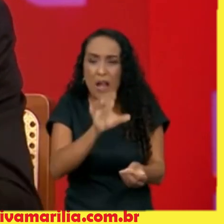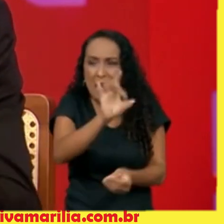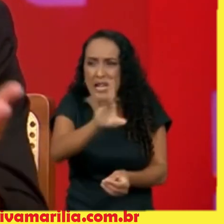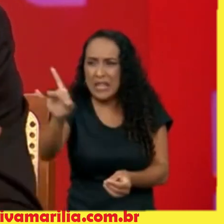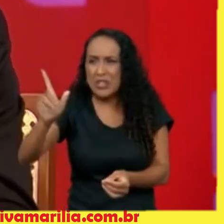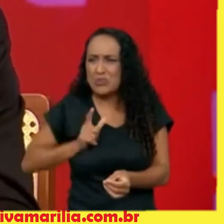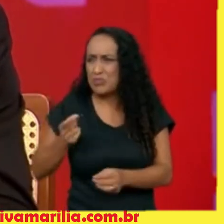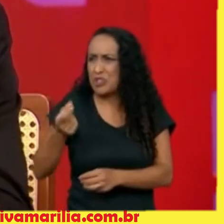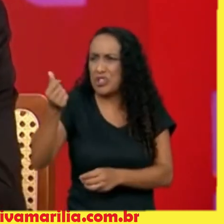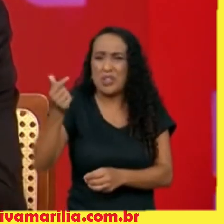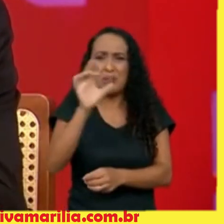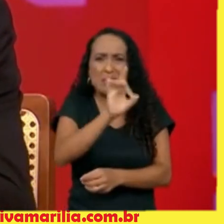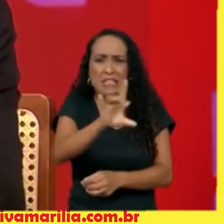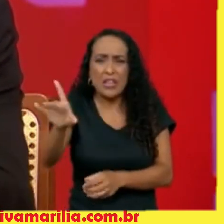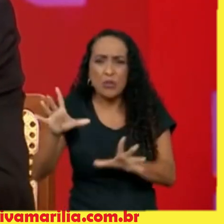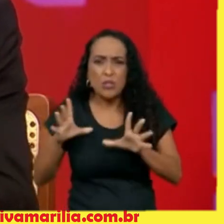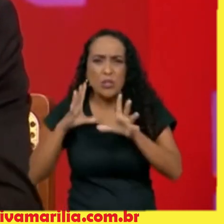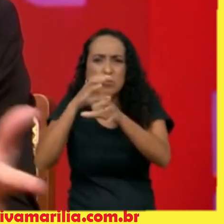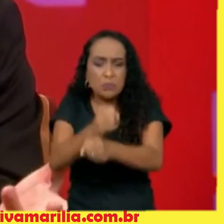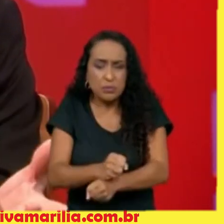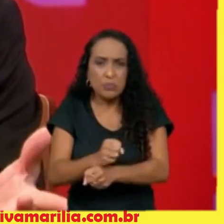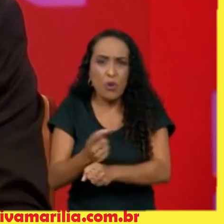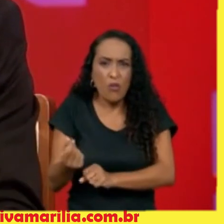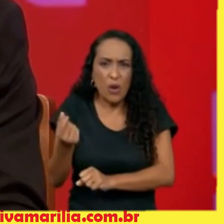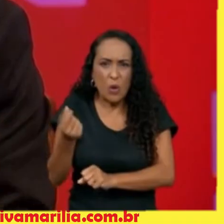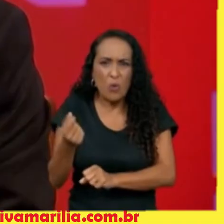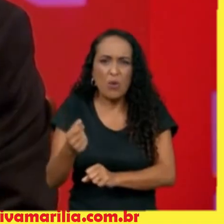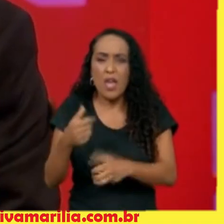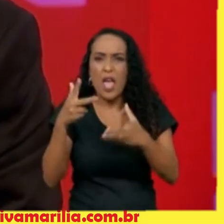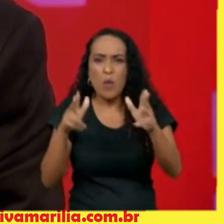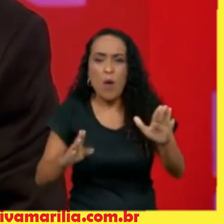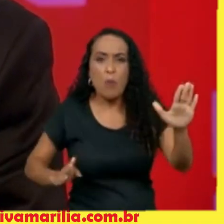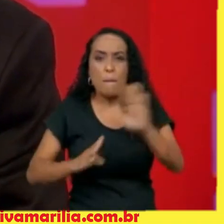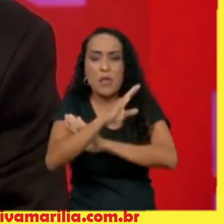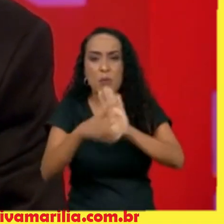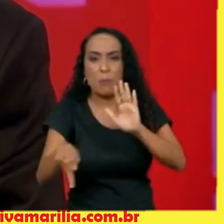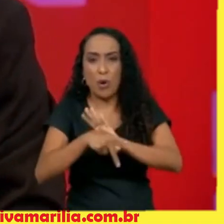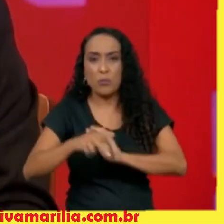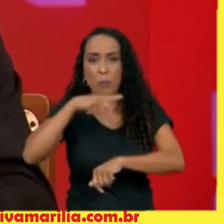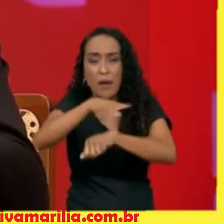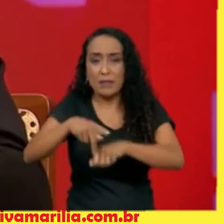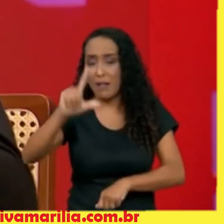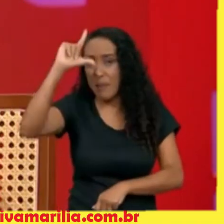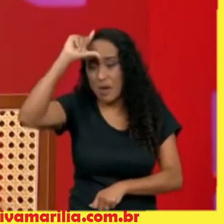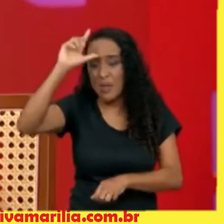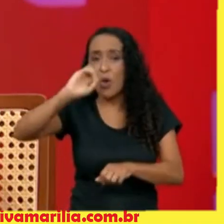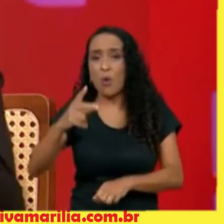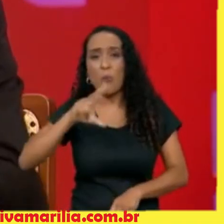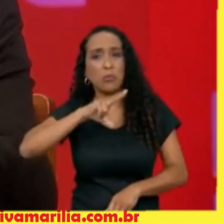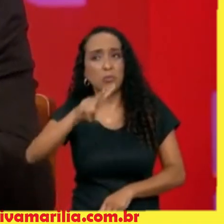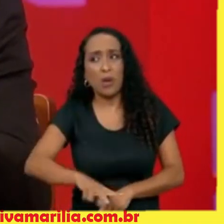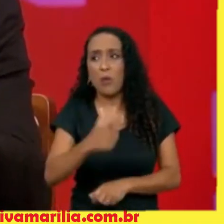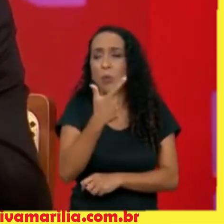ali o valuation das empresas é igual ao PIB da Alemanha, o outro é igual ao PIB de Portugal, o outro é igual ao PIB da